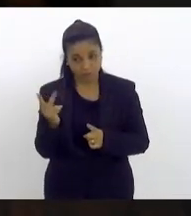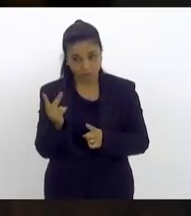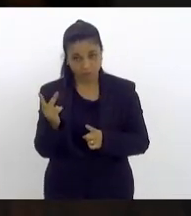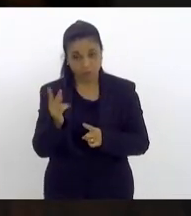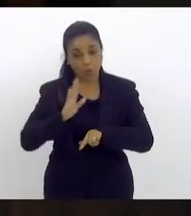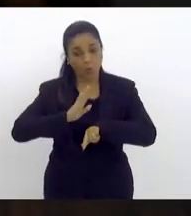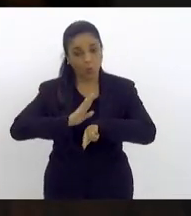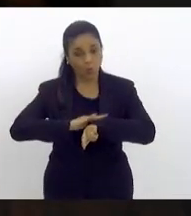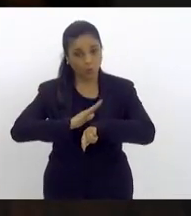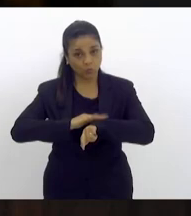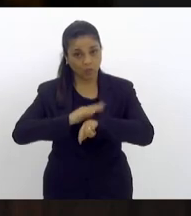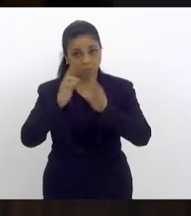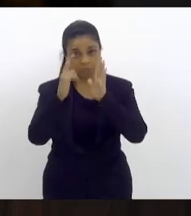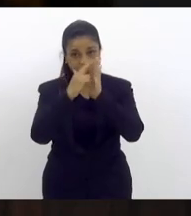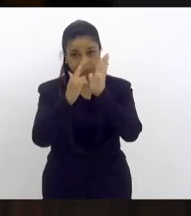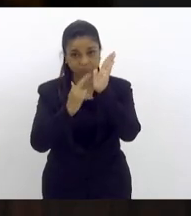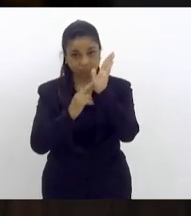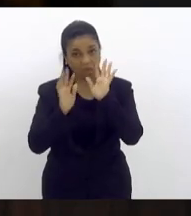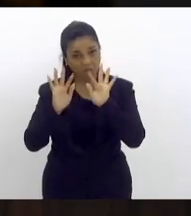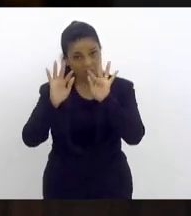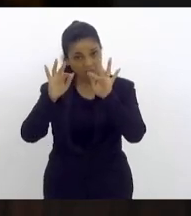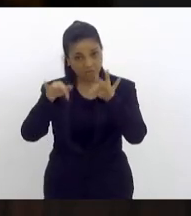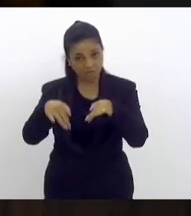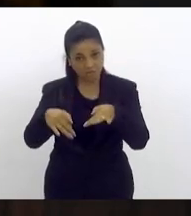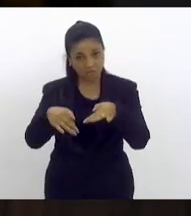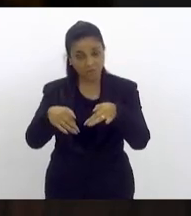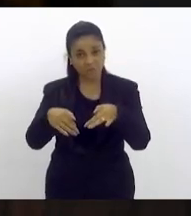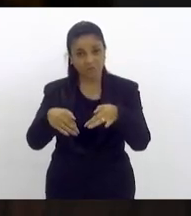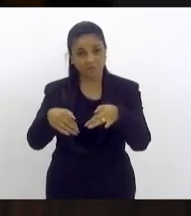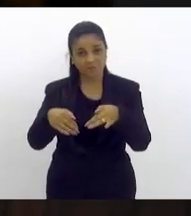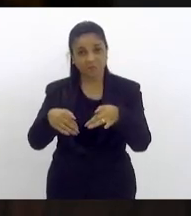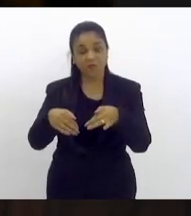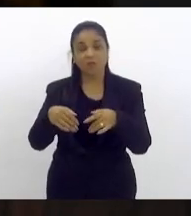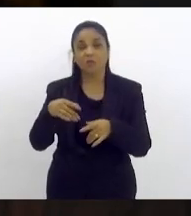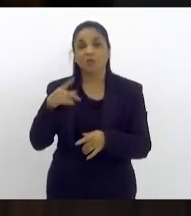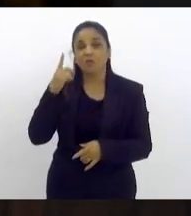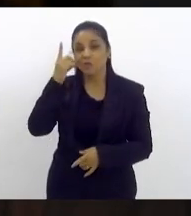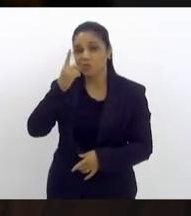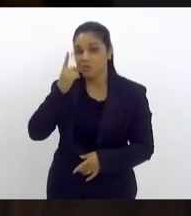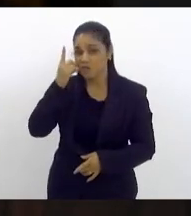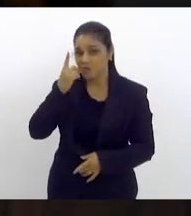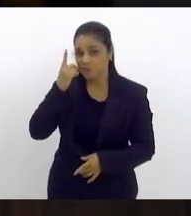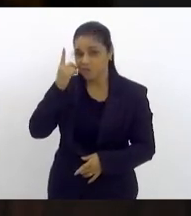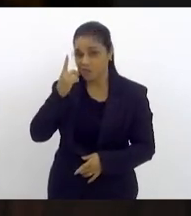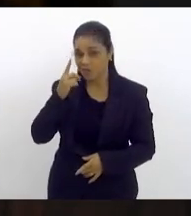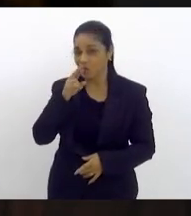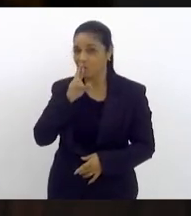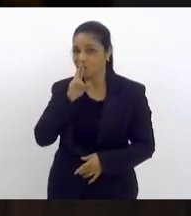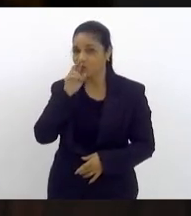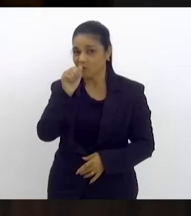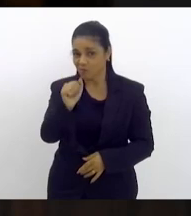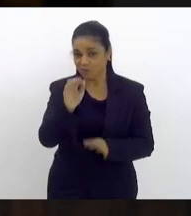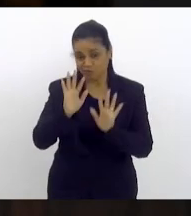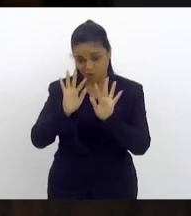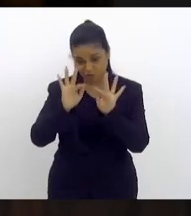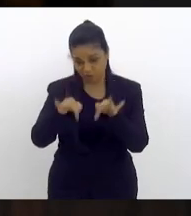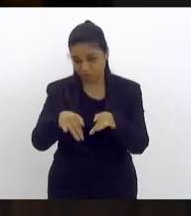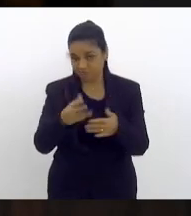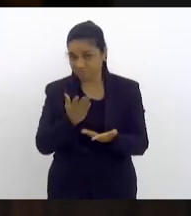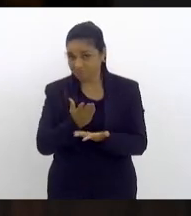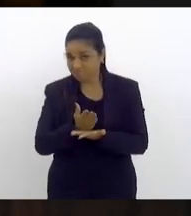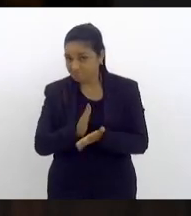o tempo e o tempo do deputado Rodrigo Amorim já encerrou